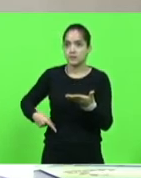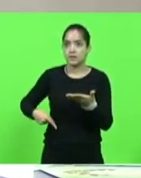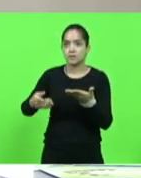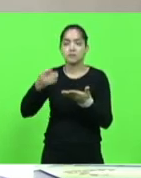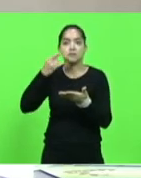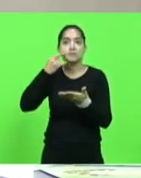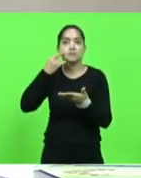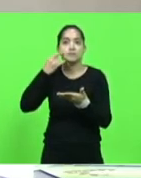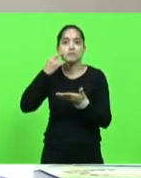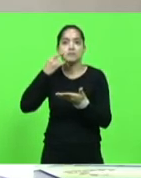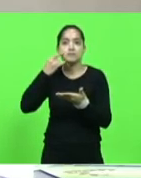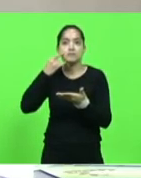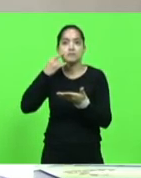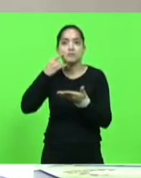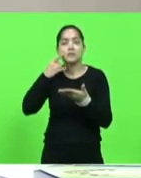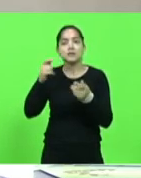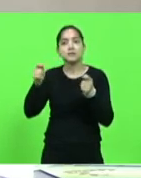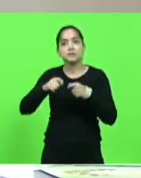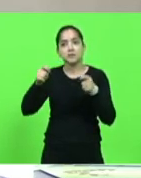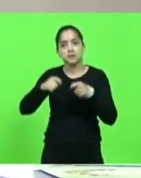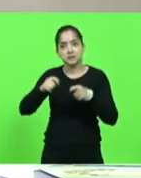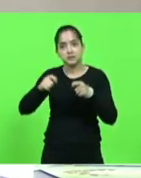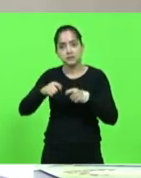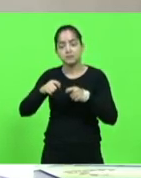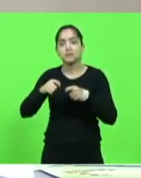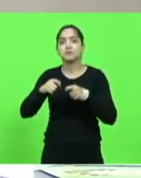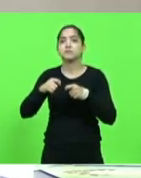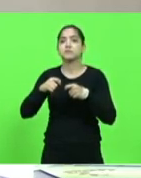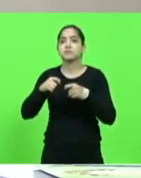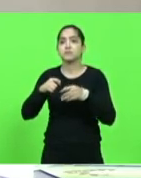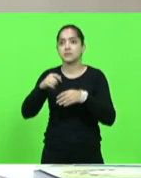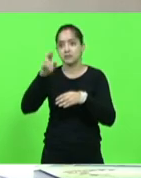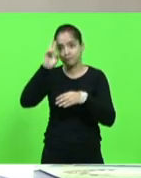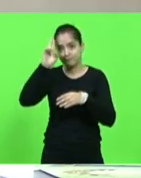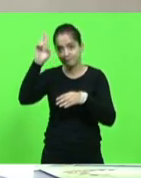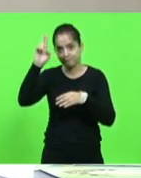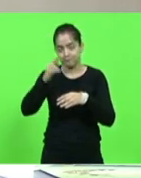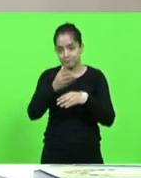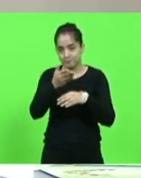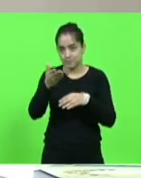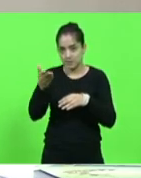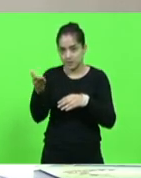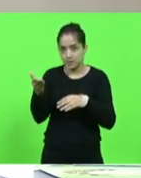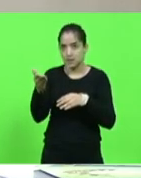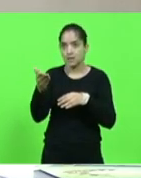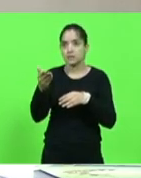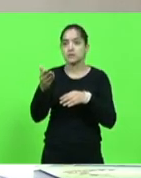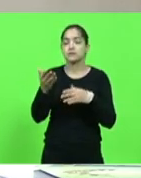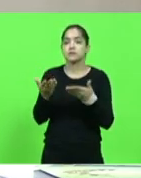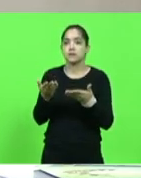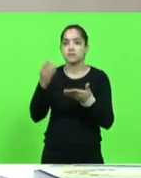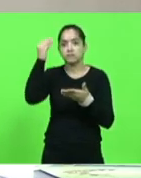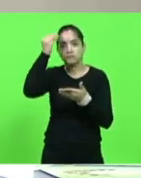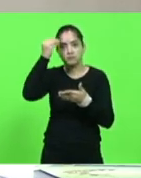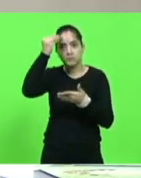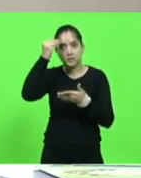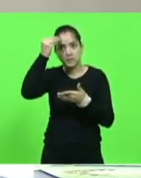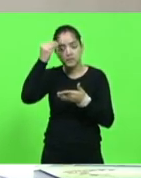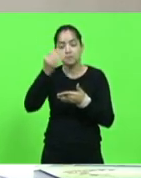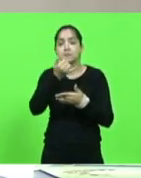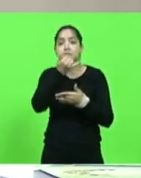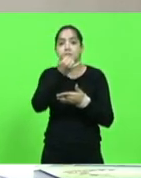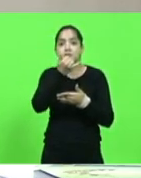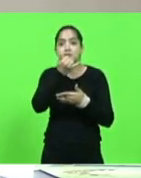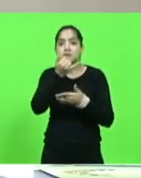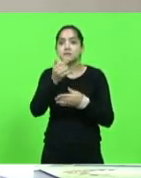Nadal, que tem uma competência muito grande para conduzir os senhores, deputados com muita experiência, e eu peço desculpa mais